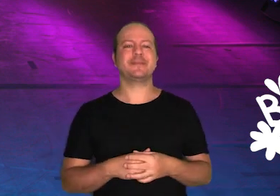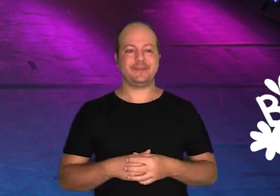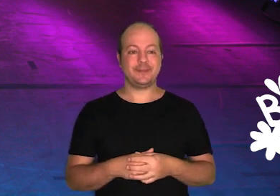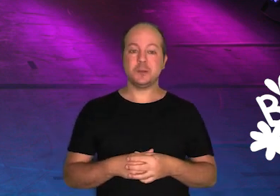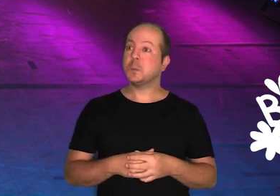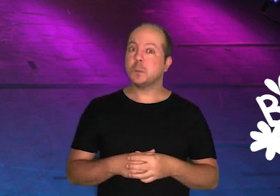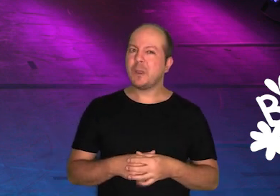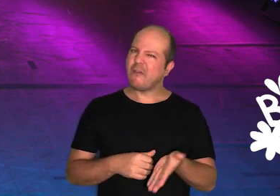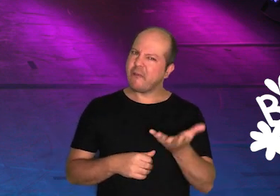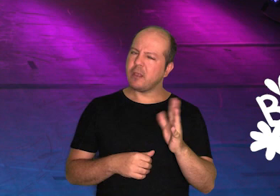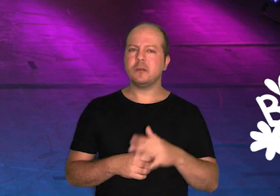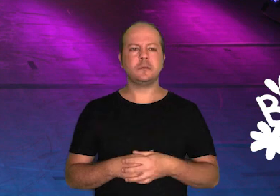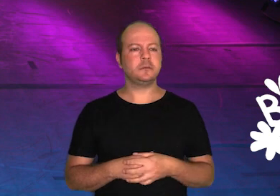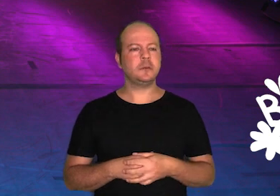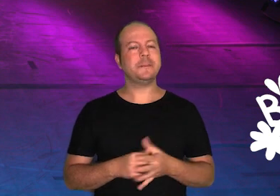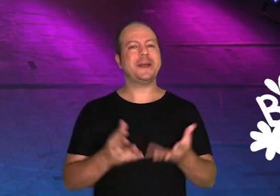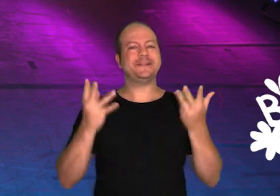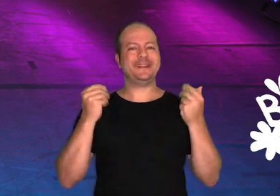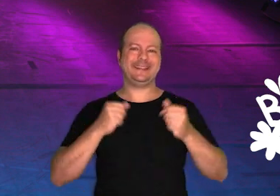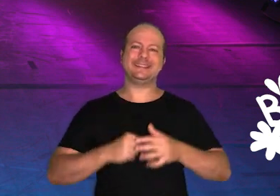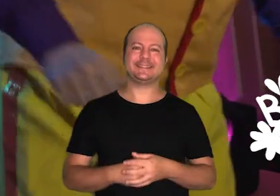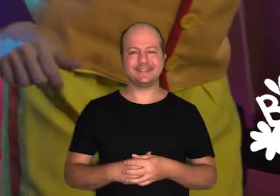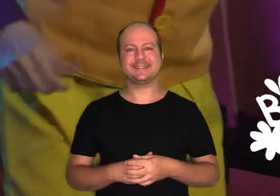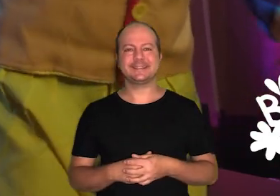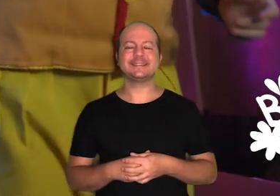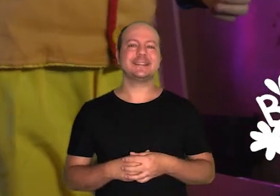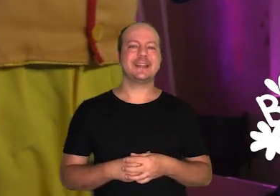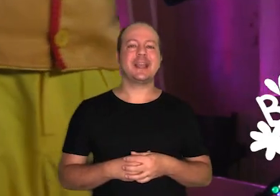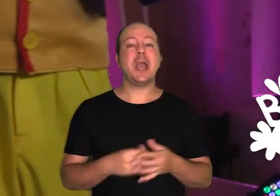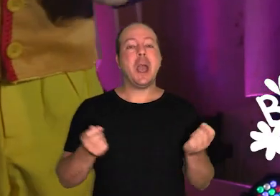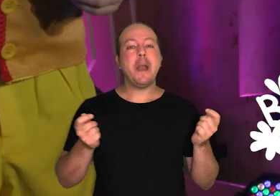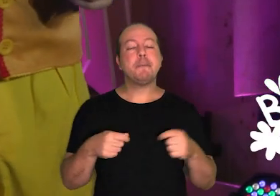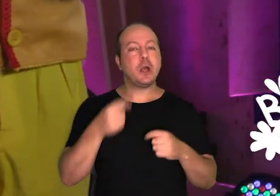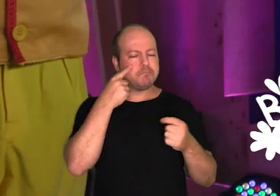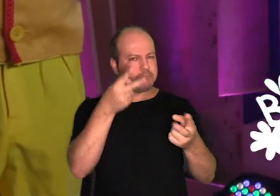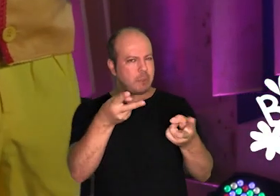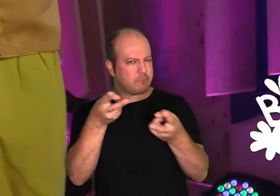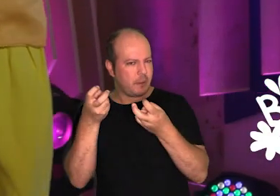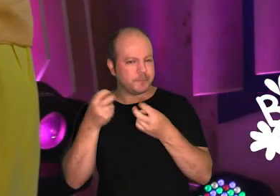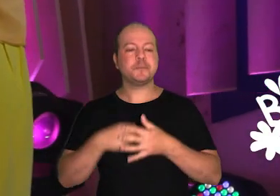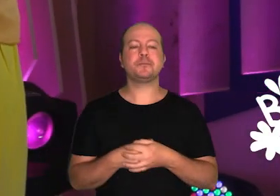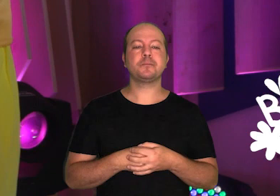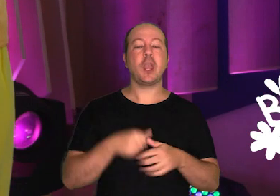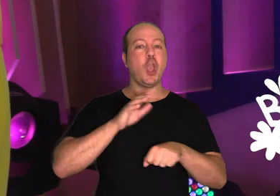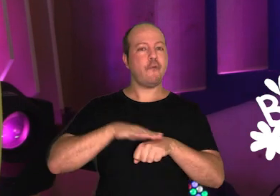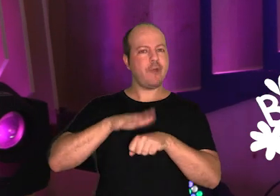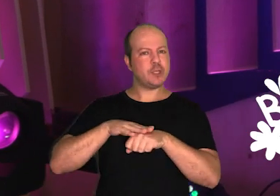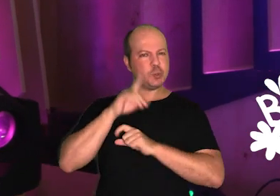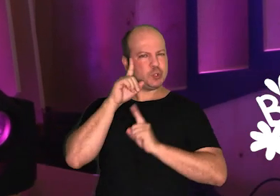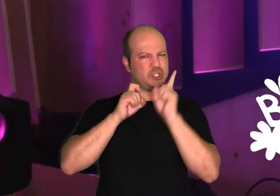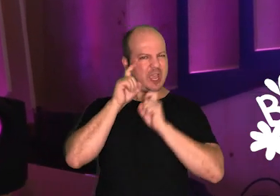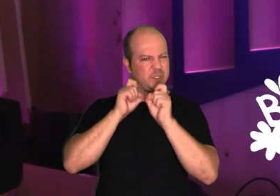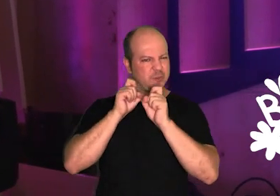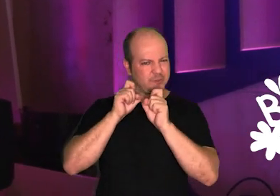Hã? Vai. Maravilha. Como podem ter notado, eu faço gestos